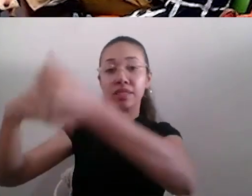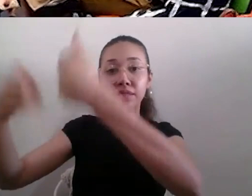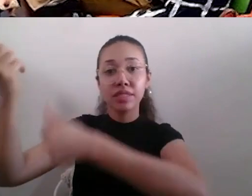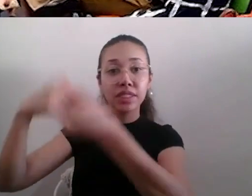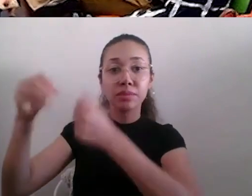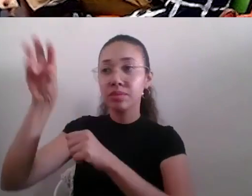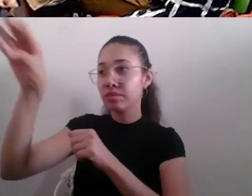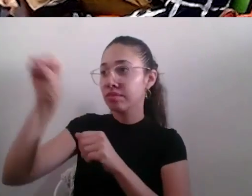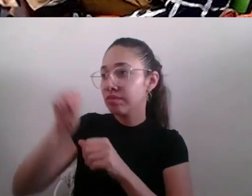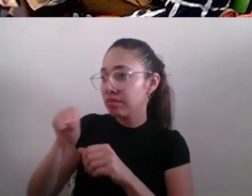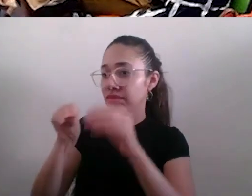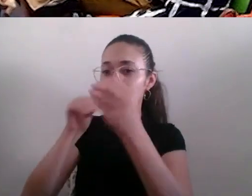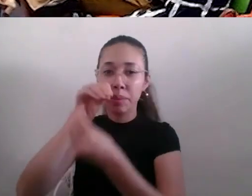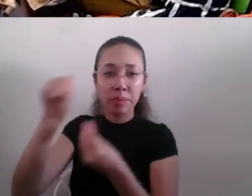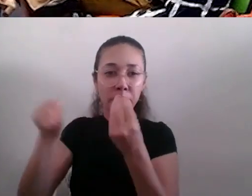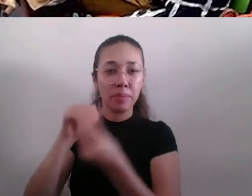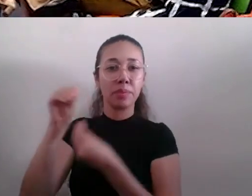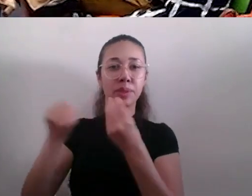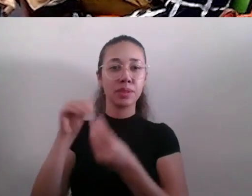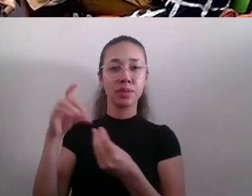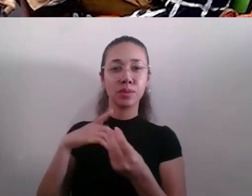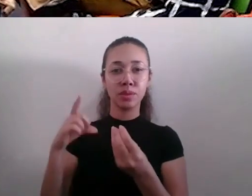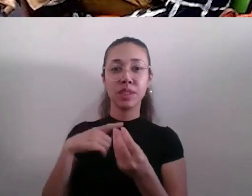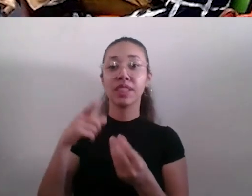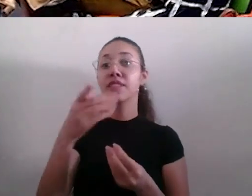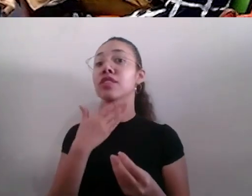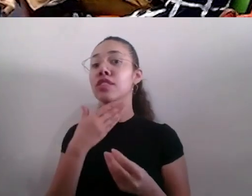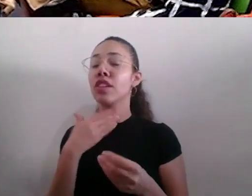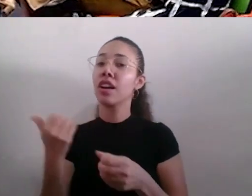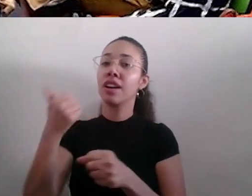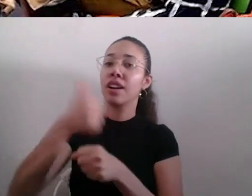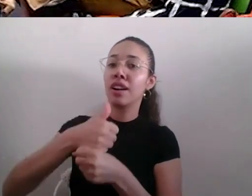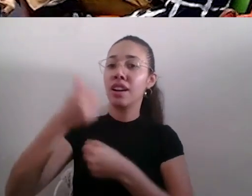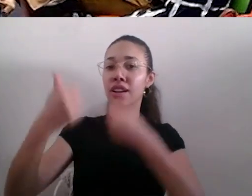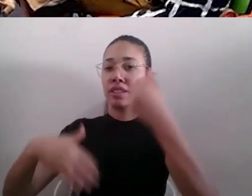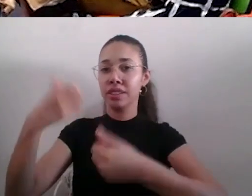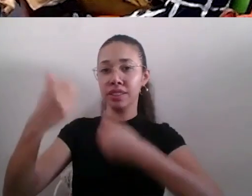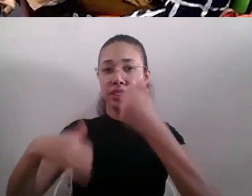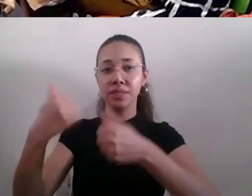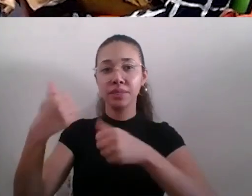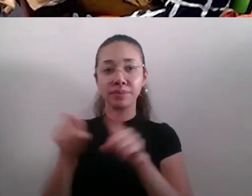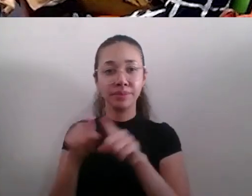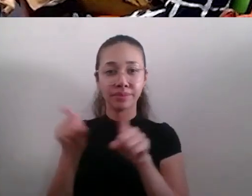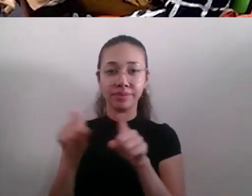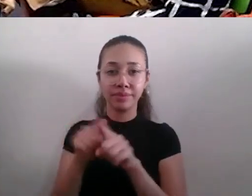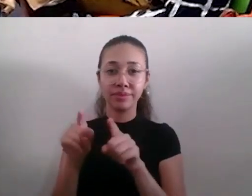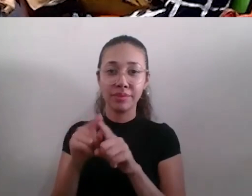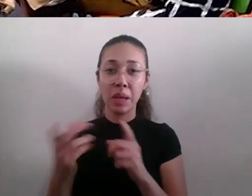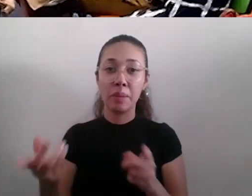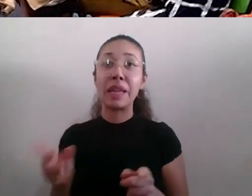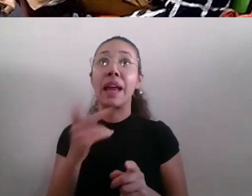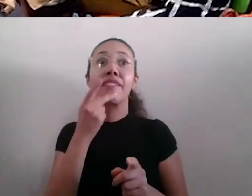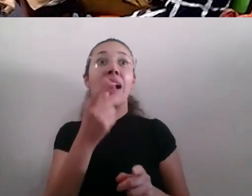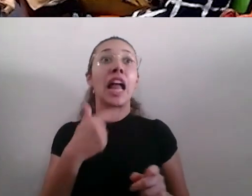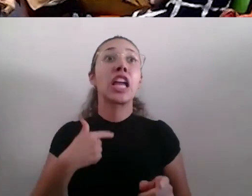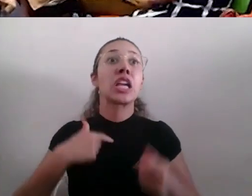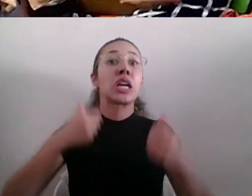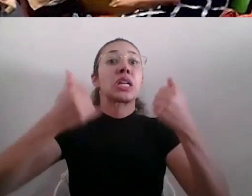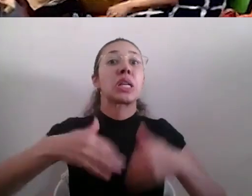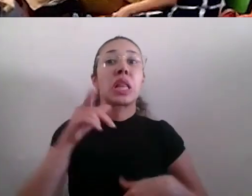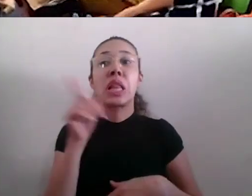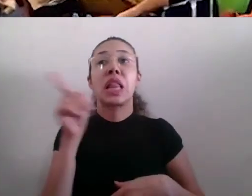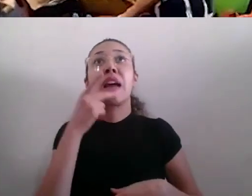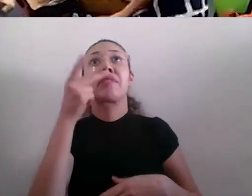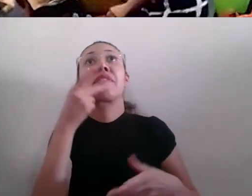desce som assim, aí entra uma locução com você explicando o que aquela pessoa falou, sem dizer, agora eu vou explicar o que esse cretino aí falou.